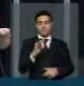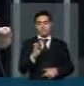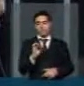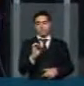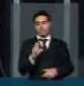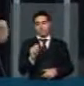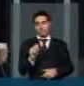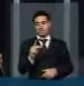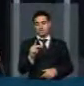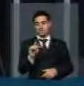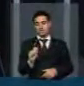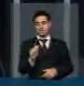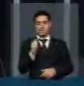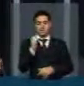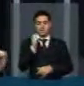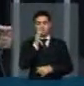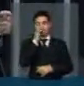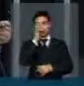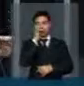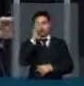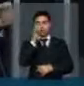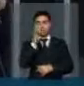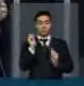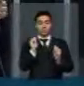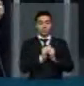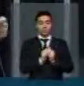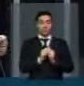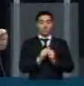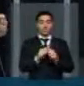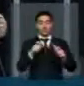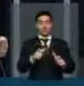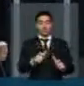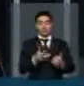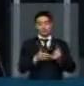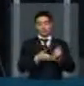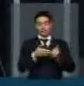Defendo a implantação da terapia floral junto às unidades básicas de saúde desse país.